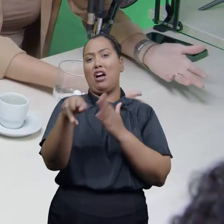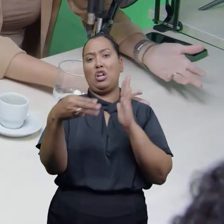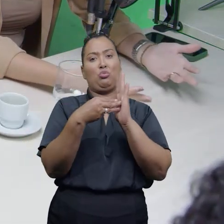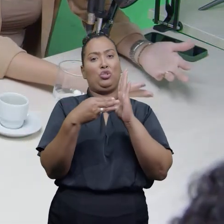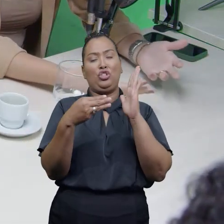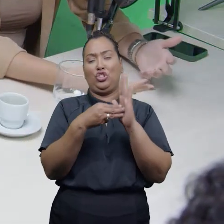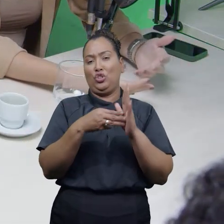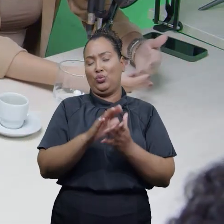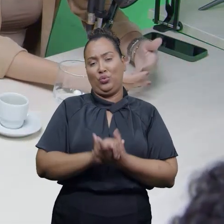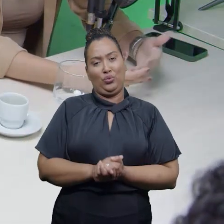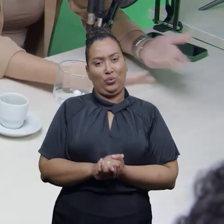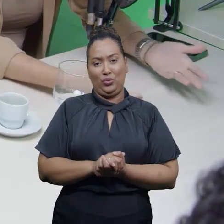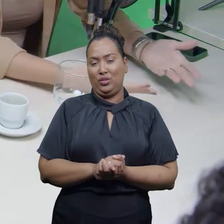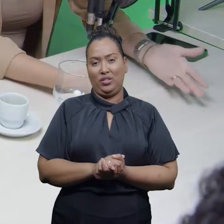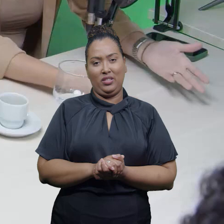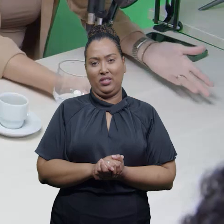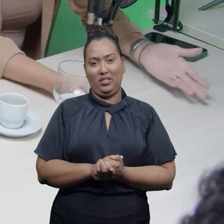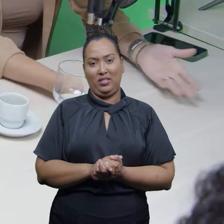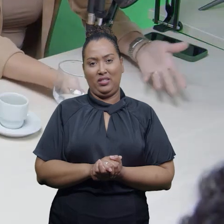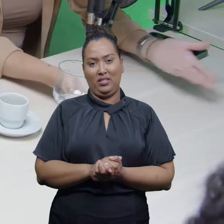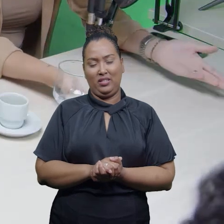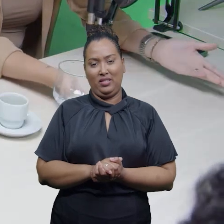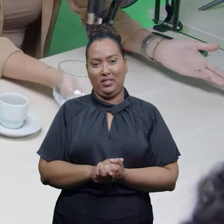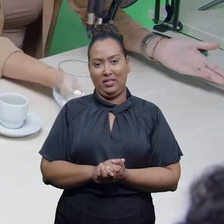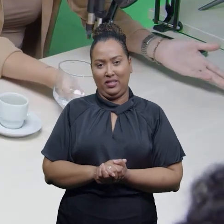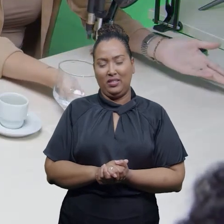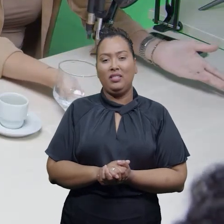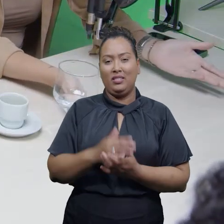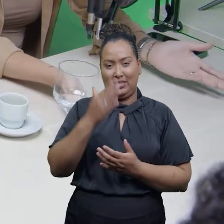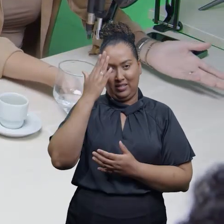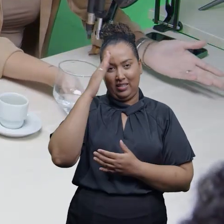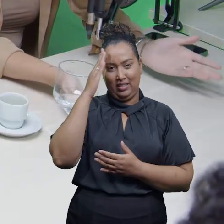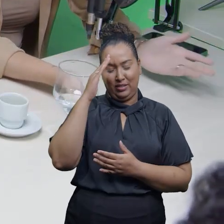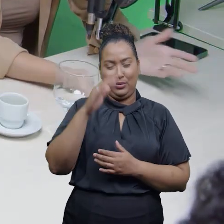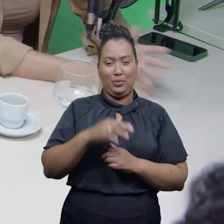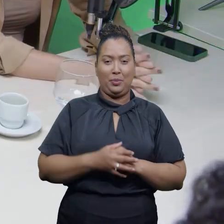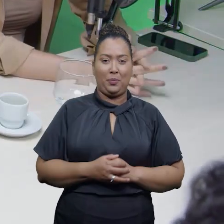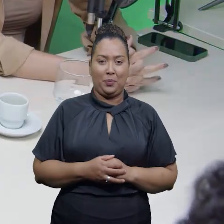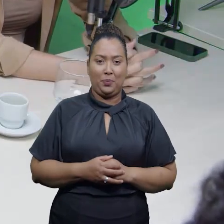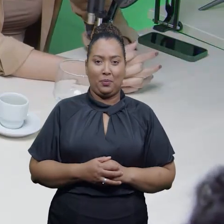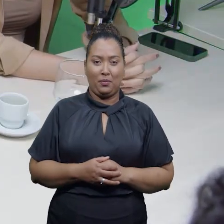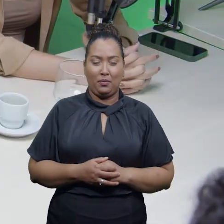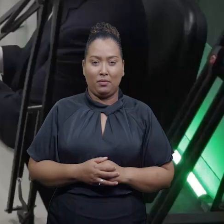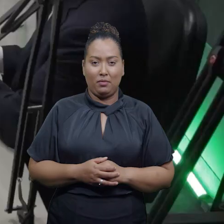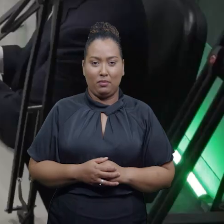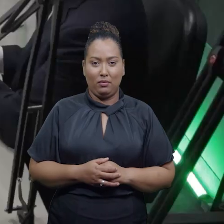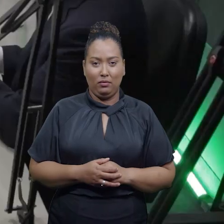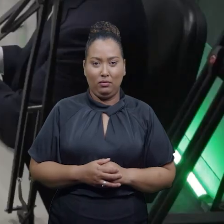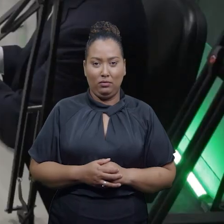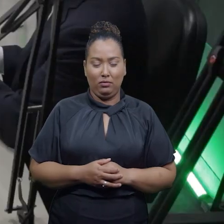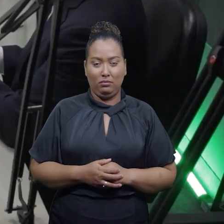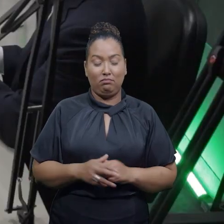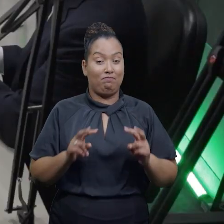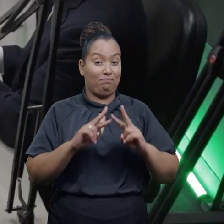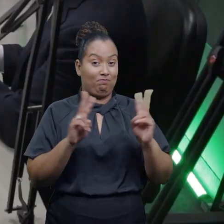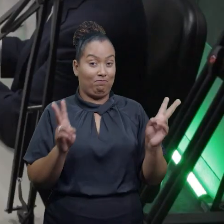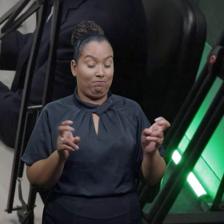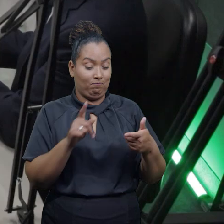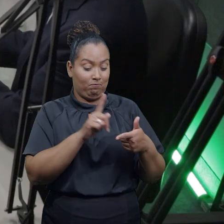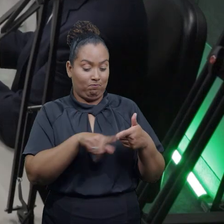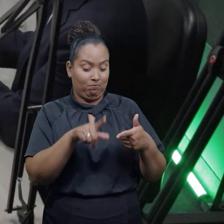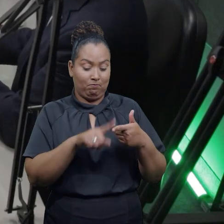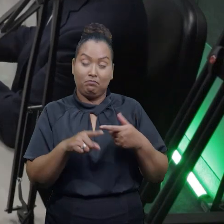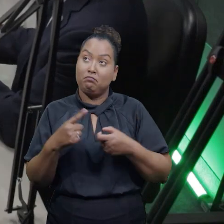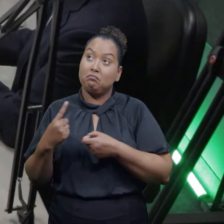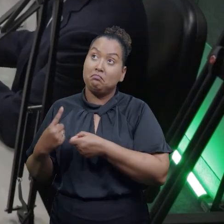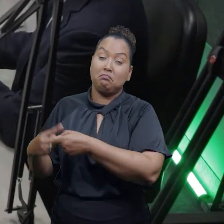inúmeros fatores que não necessariamente estão relacionados a uma vida num grande centro urbano. Verdade. Em relação à questão do